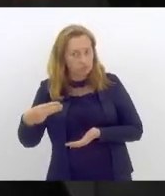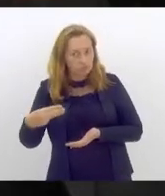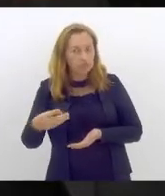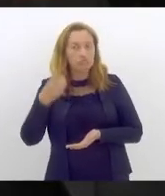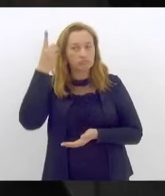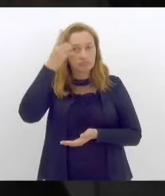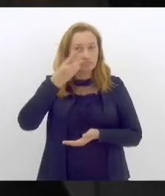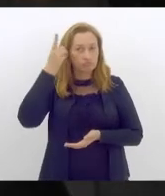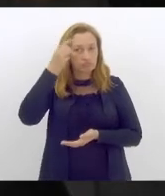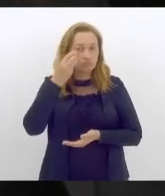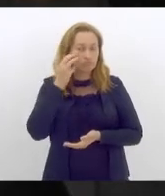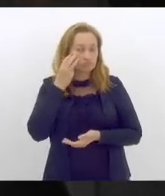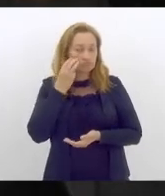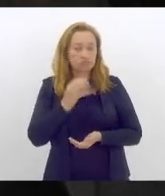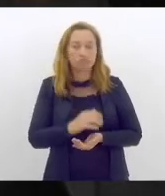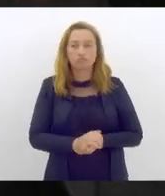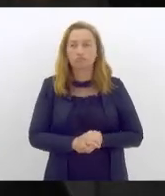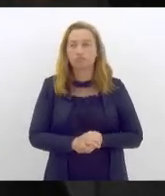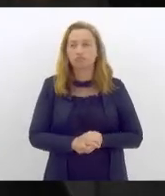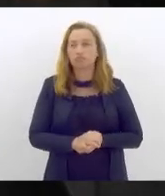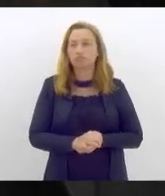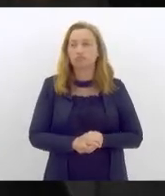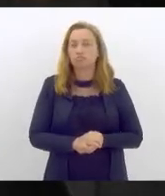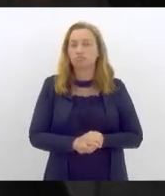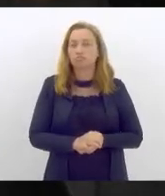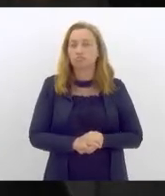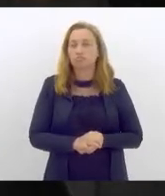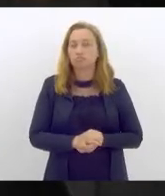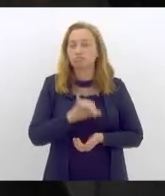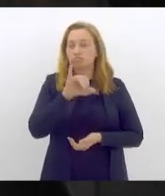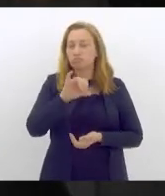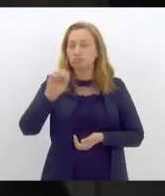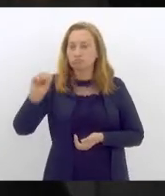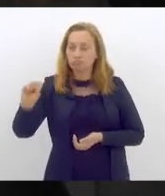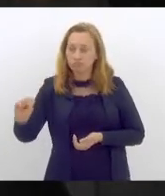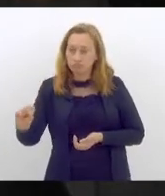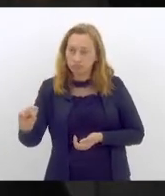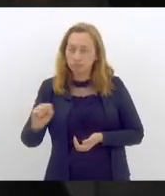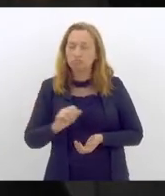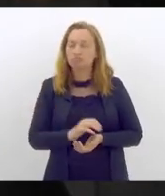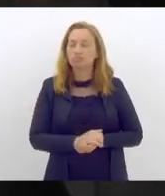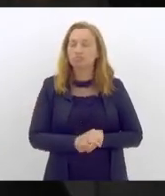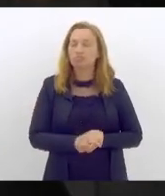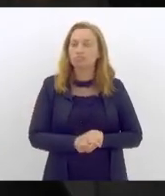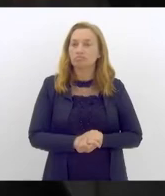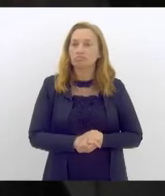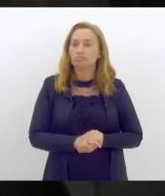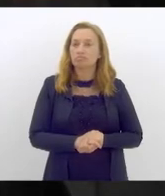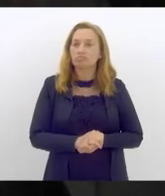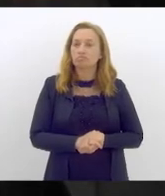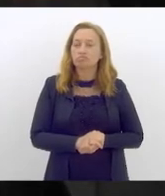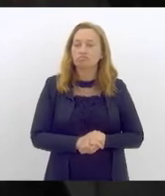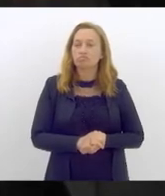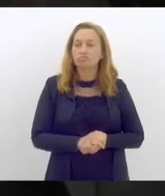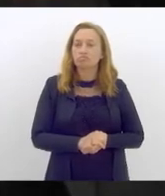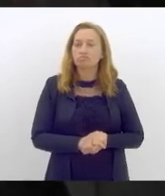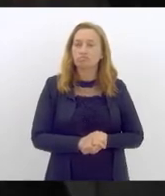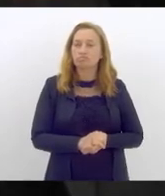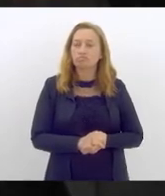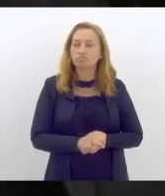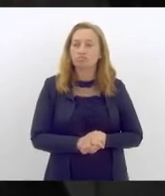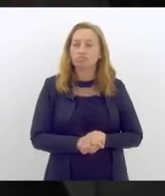valdec Carneiro quando só de ICMS para entender atender